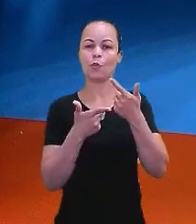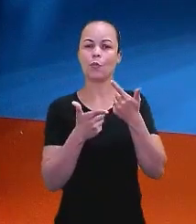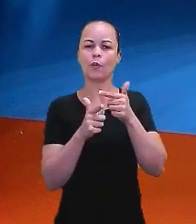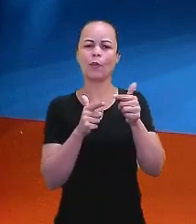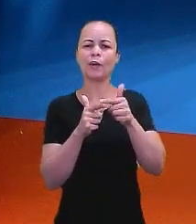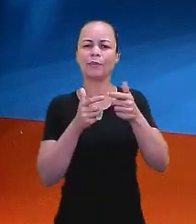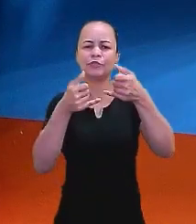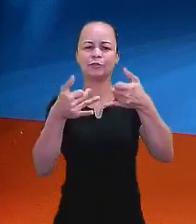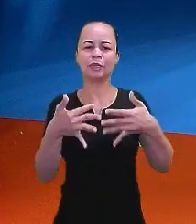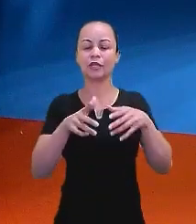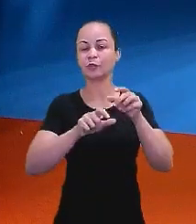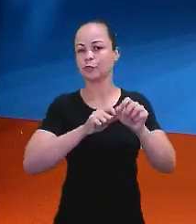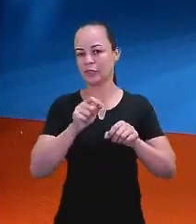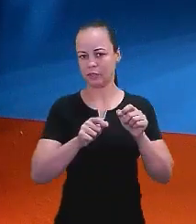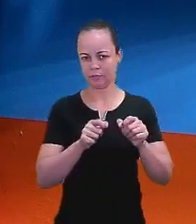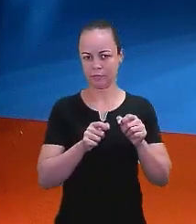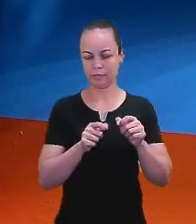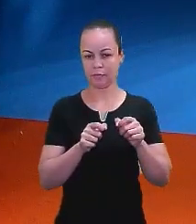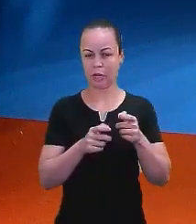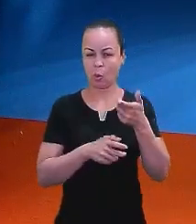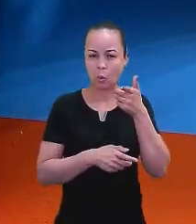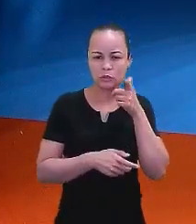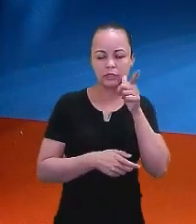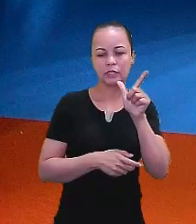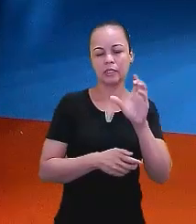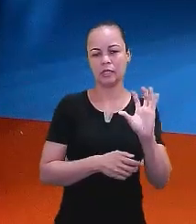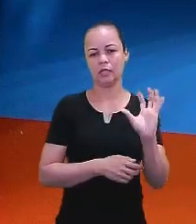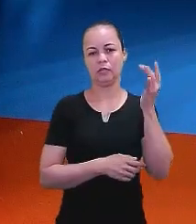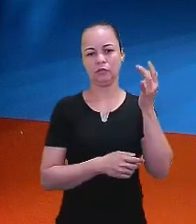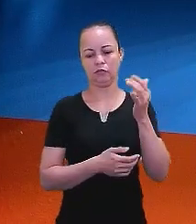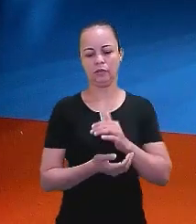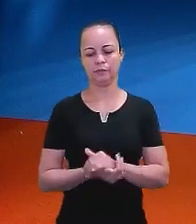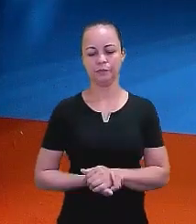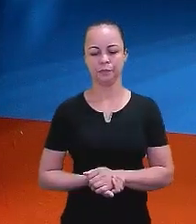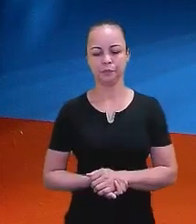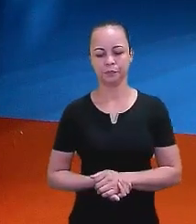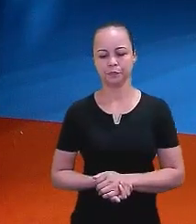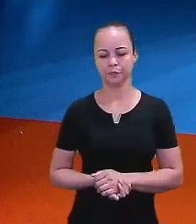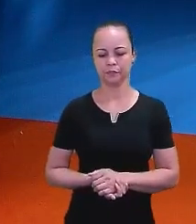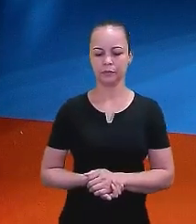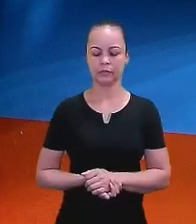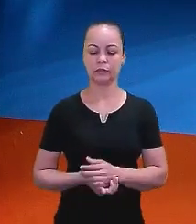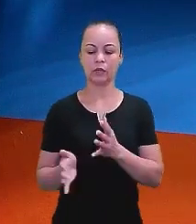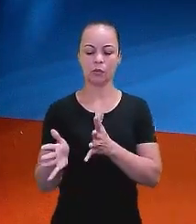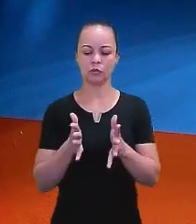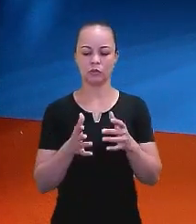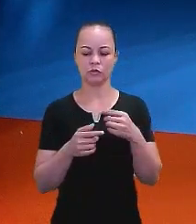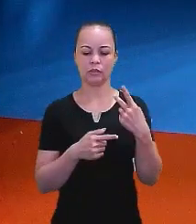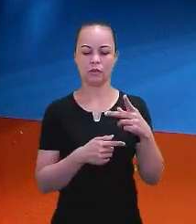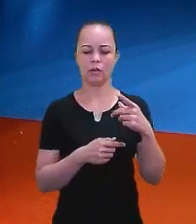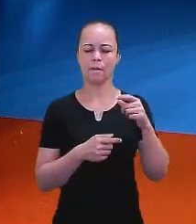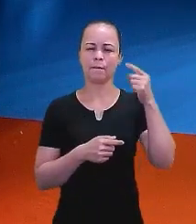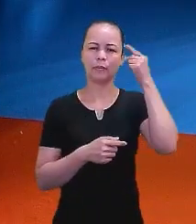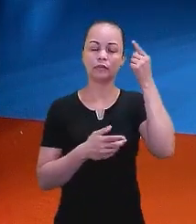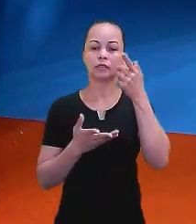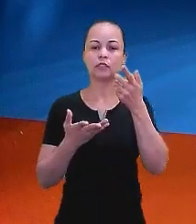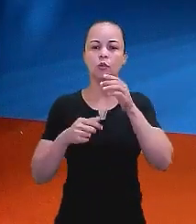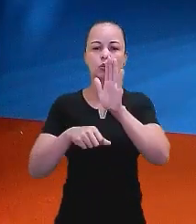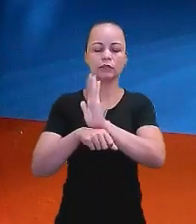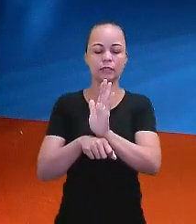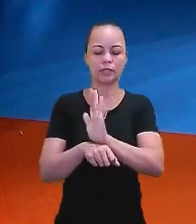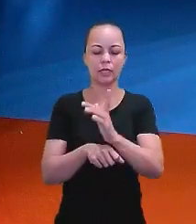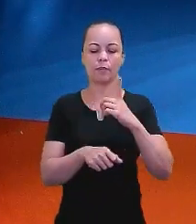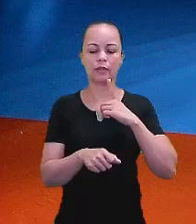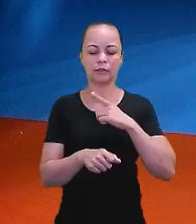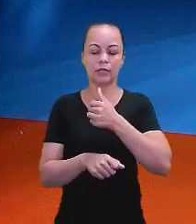dizendo, para poder eu conseguir resolver o problema. De acordo com o enunciado da questão, tem-se que o cinema possui